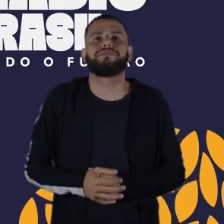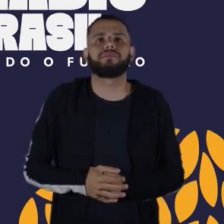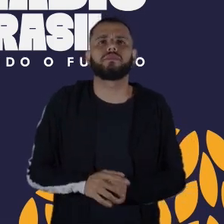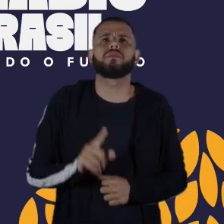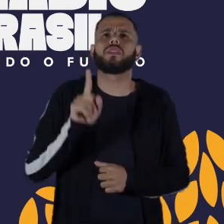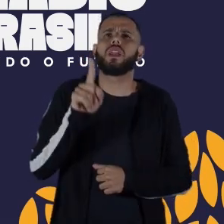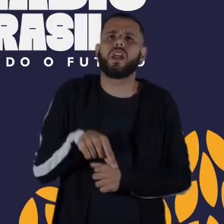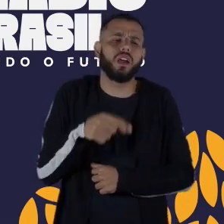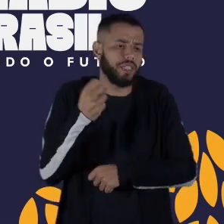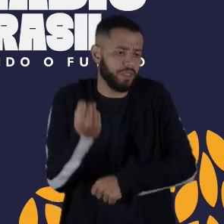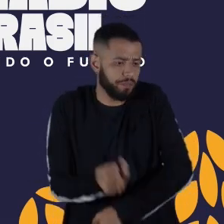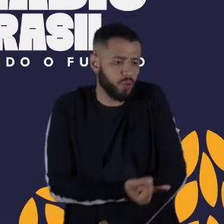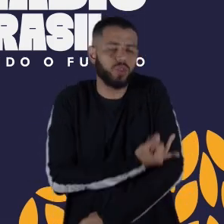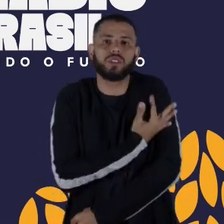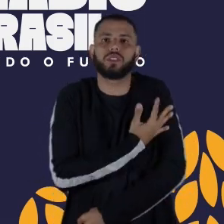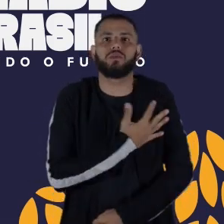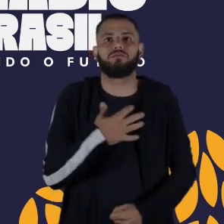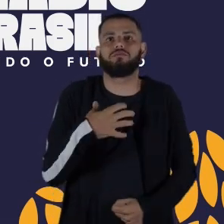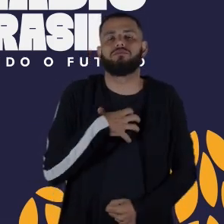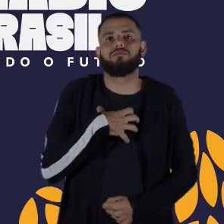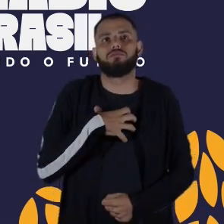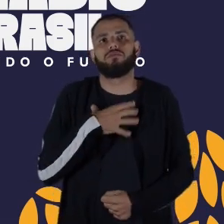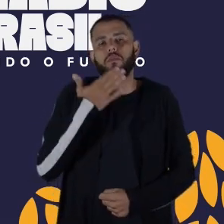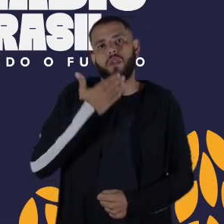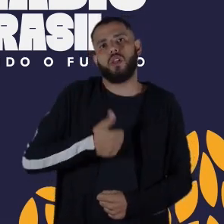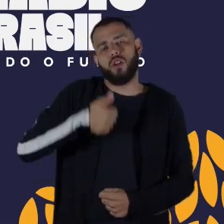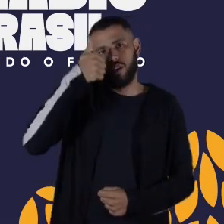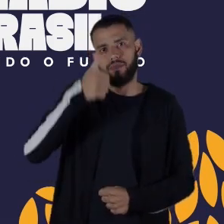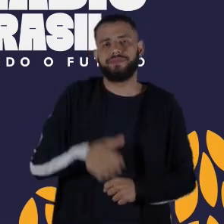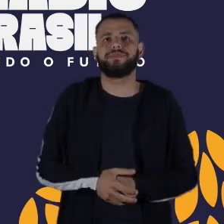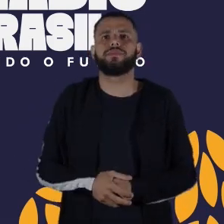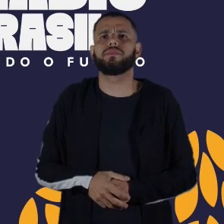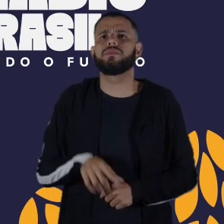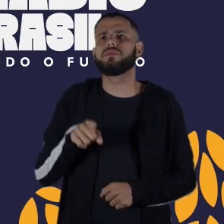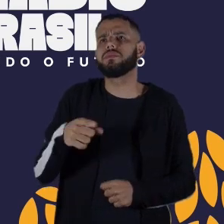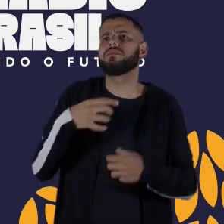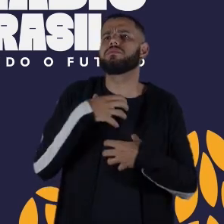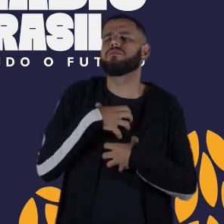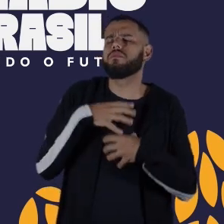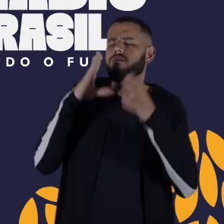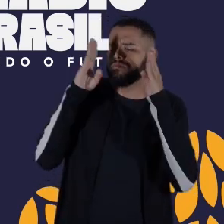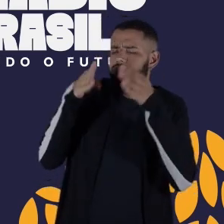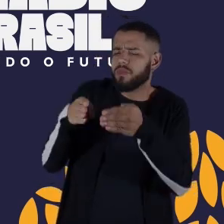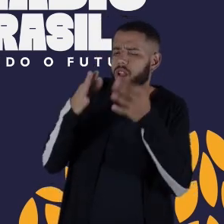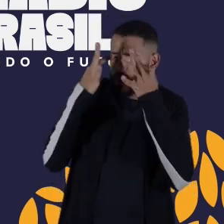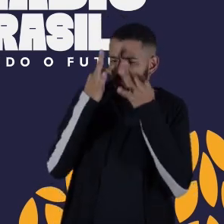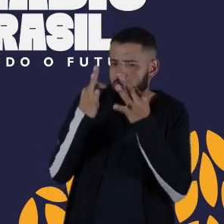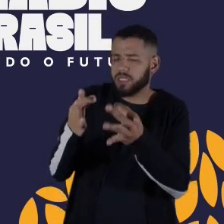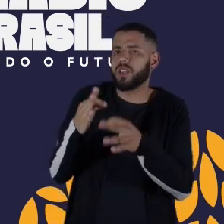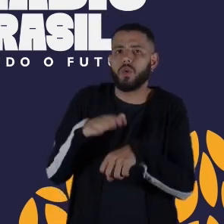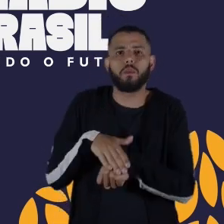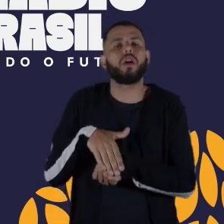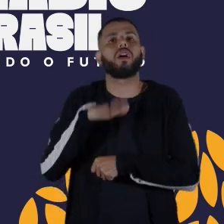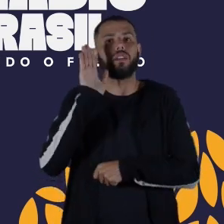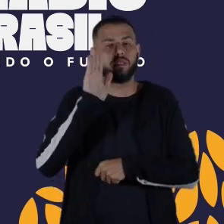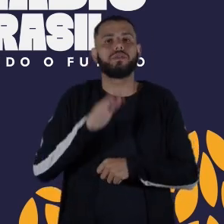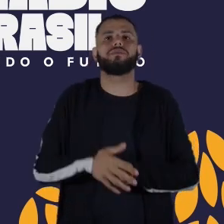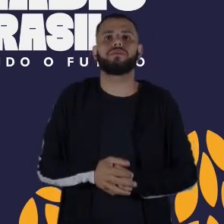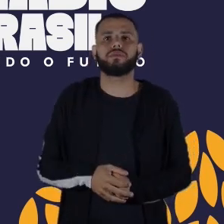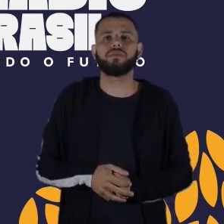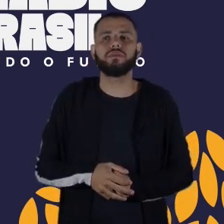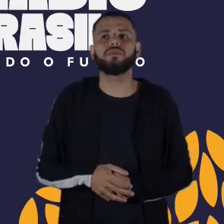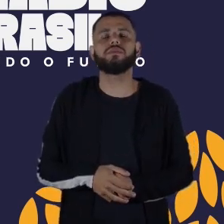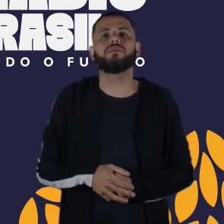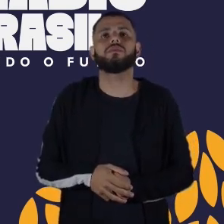do paciente, a cognição melhora. Ele fica mais concentrado, ele está